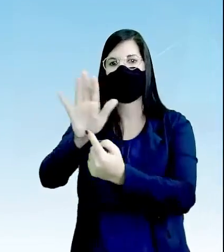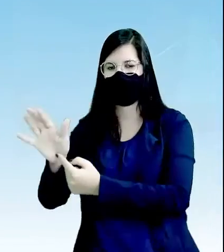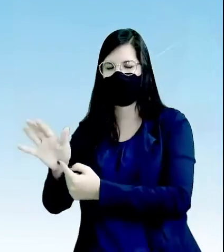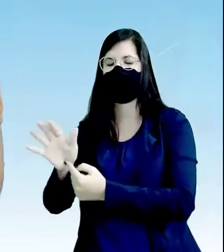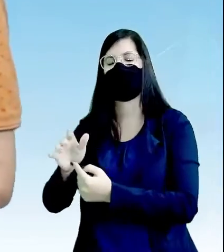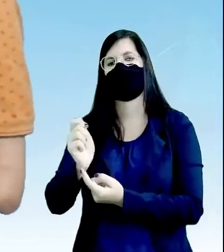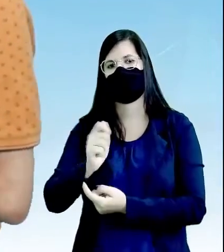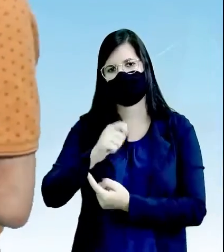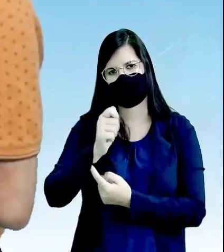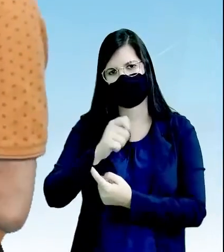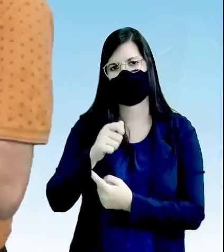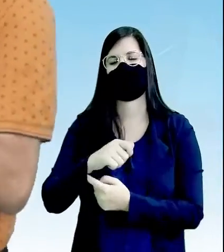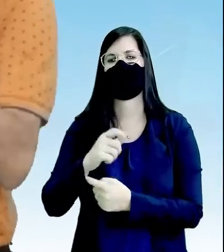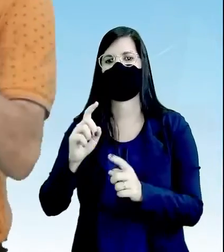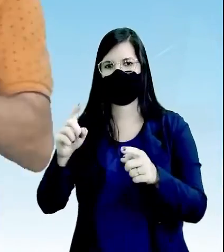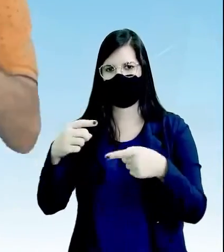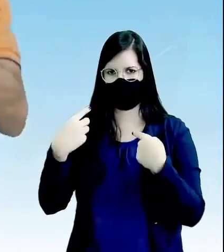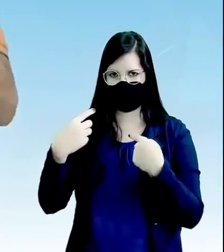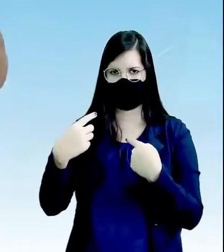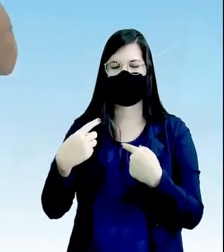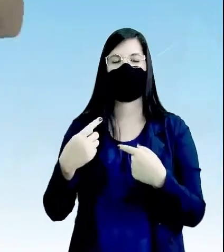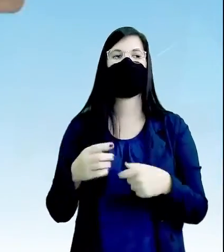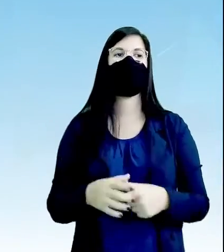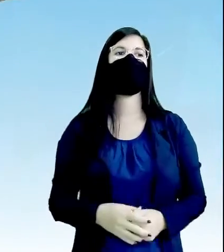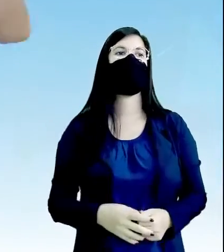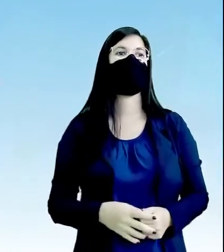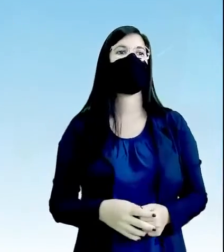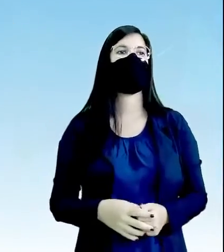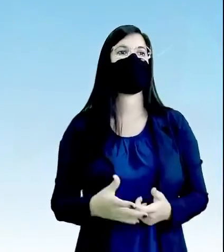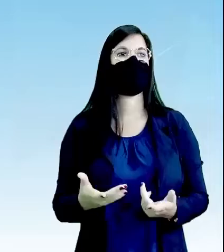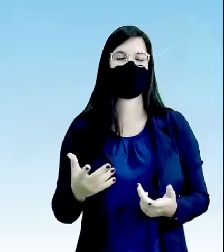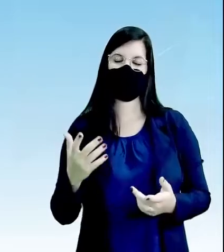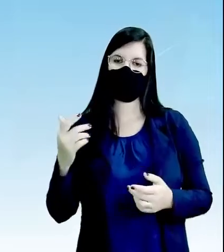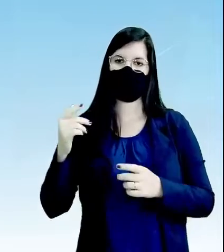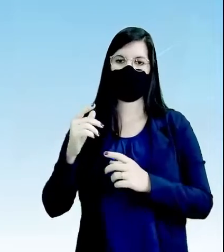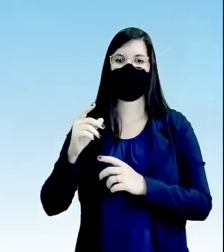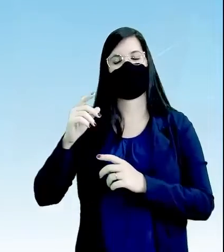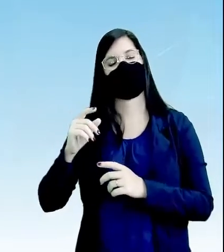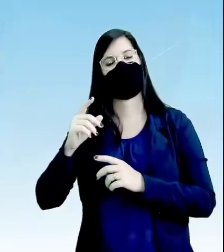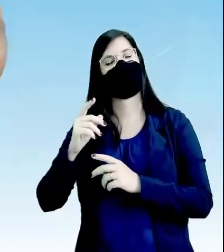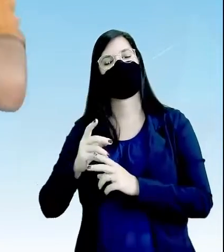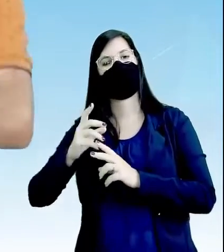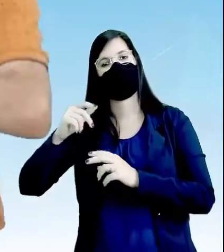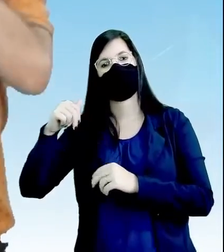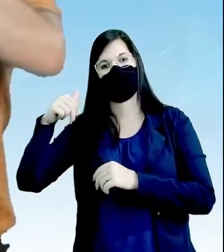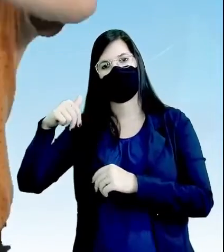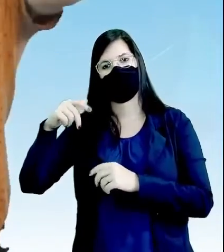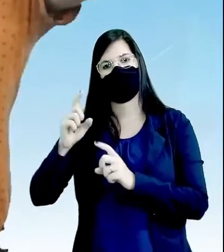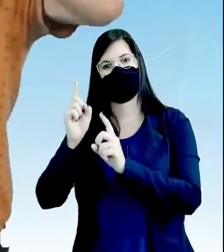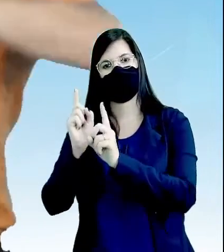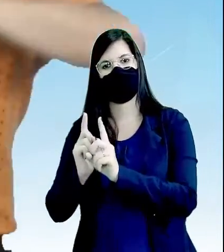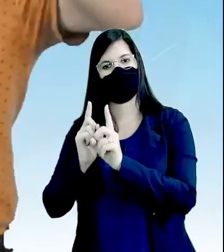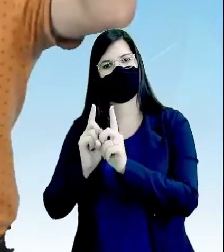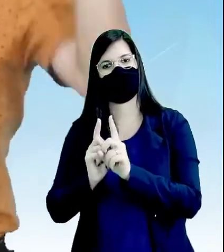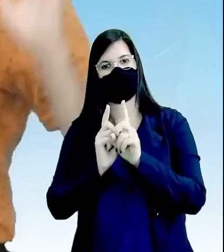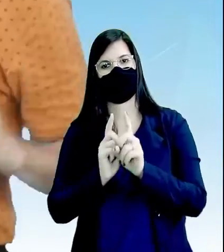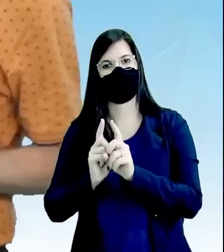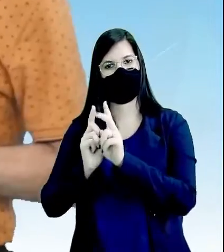quem se revoltasse contra a corte. E aí ele foi desfilando, né, com os militares tocando